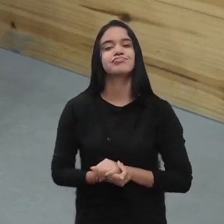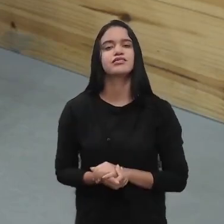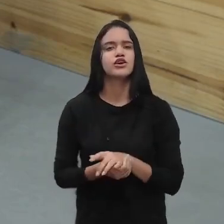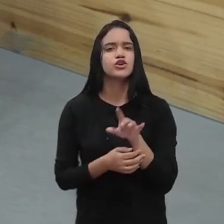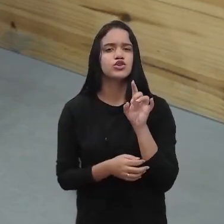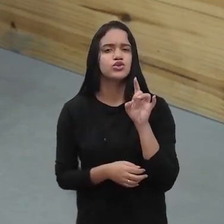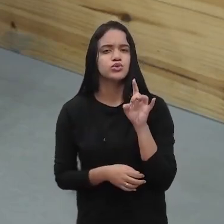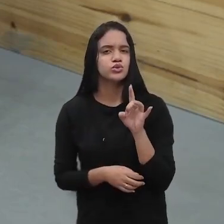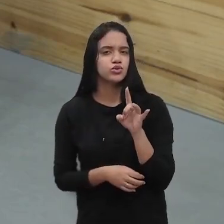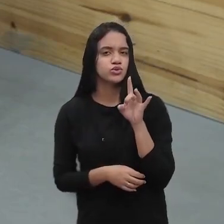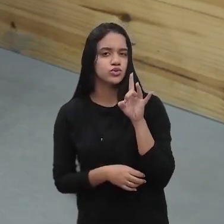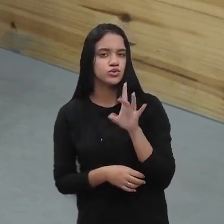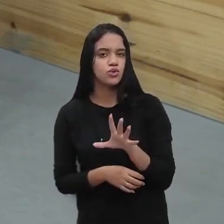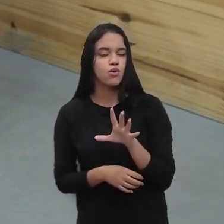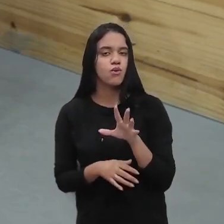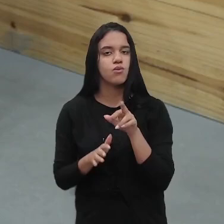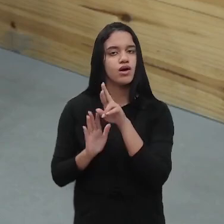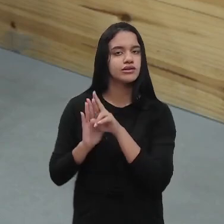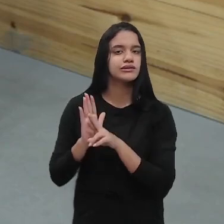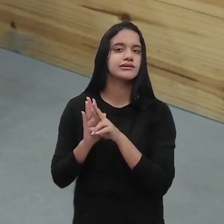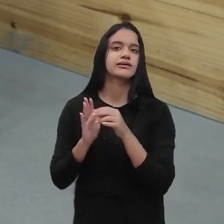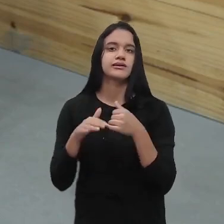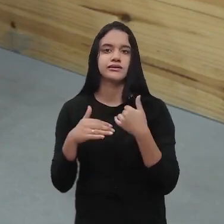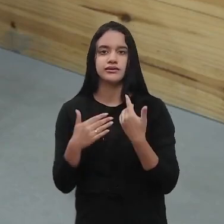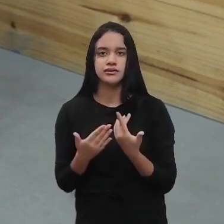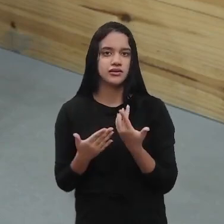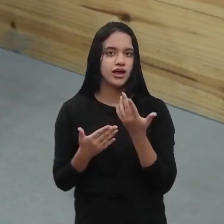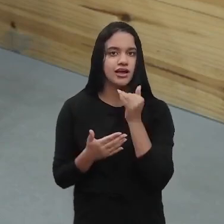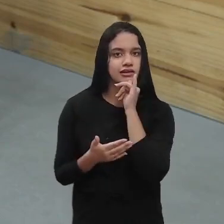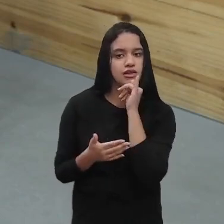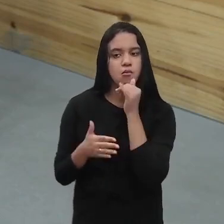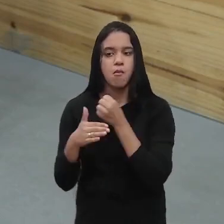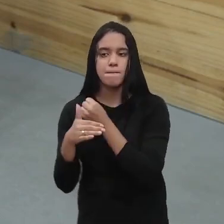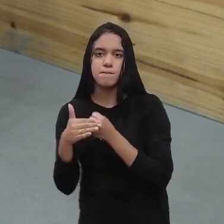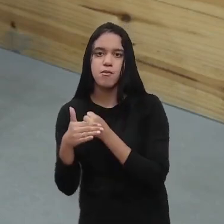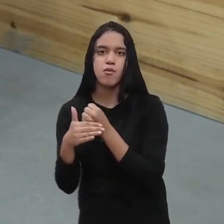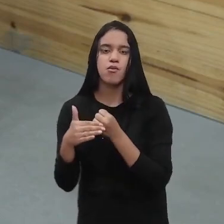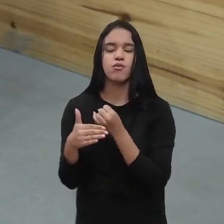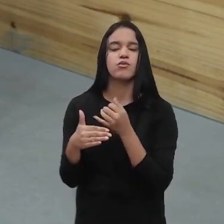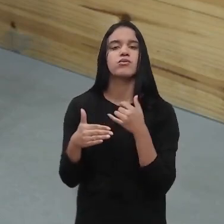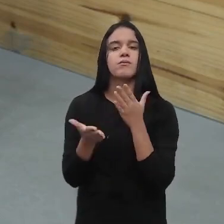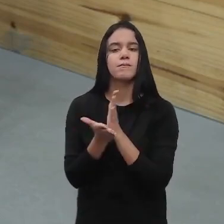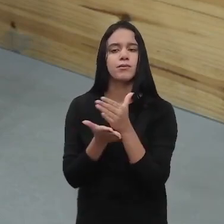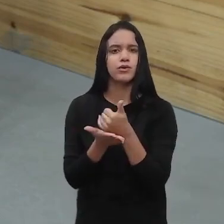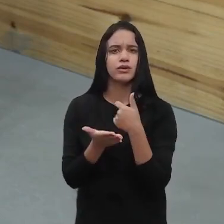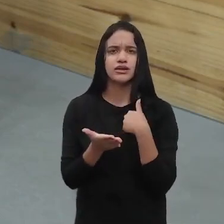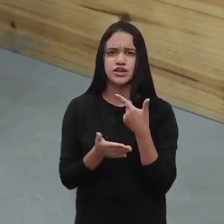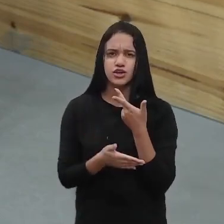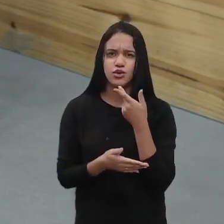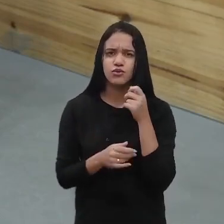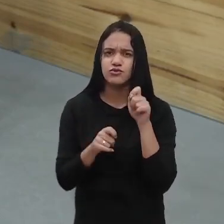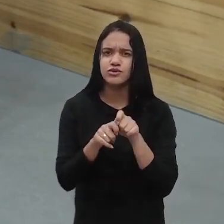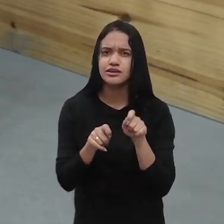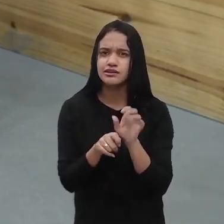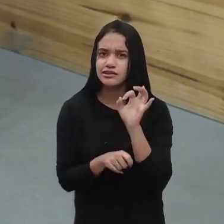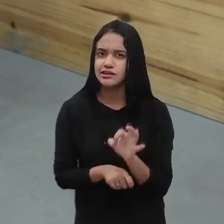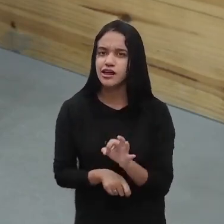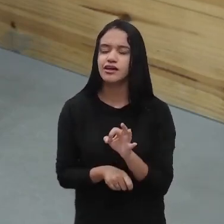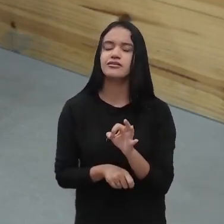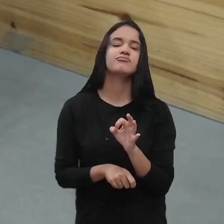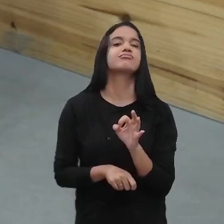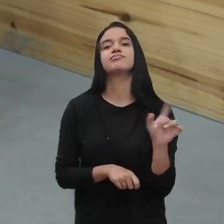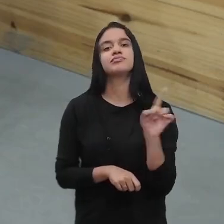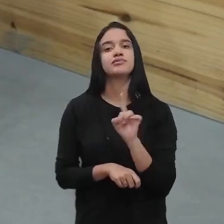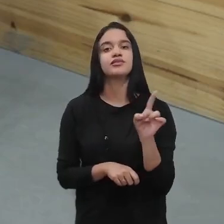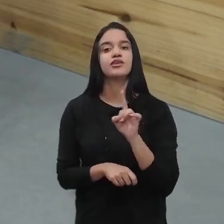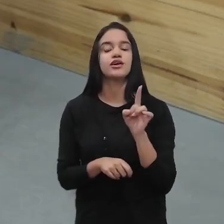é uma receita de bolo em que aquilo que eu fiz vai dar certo aqui e